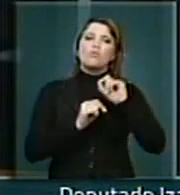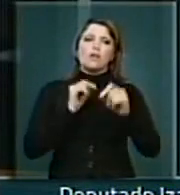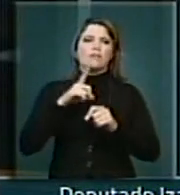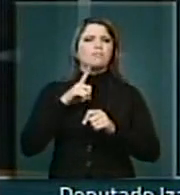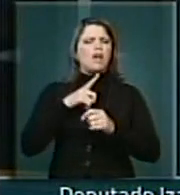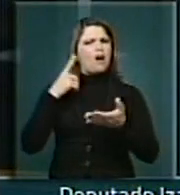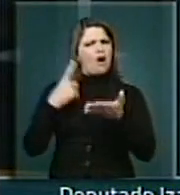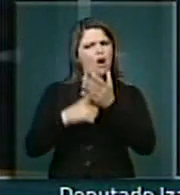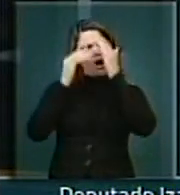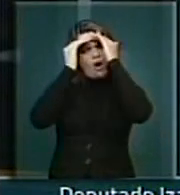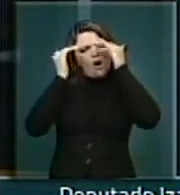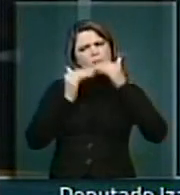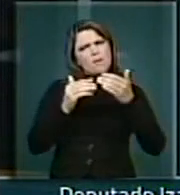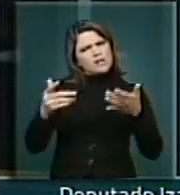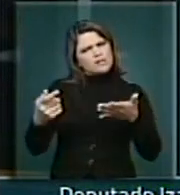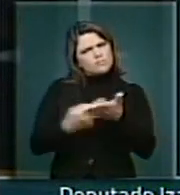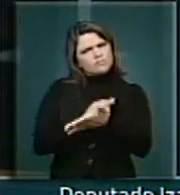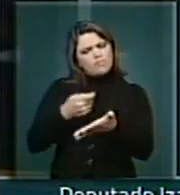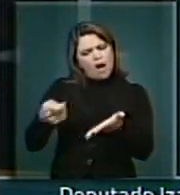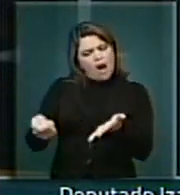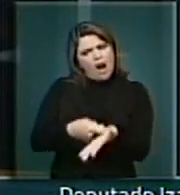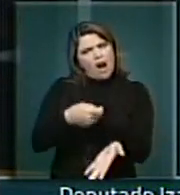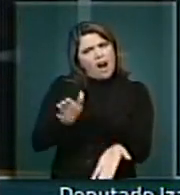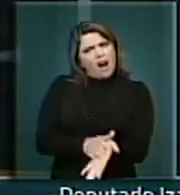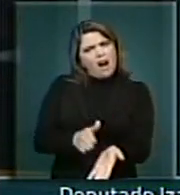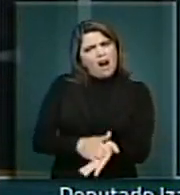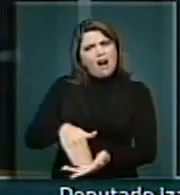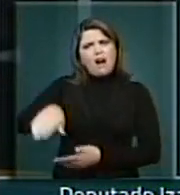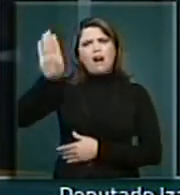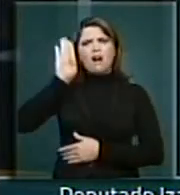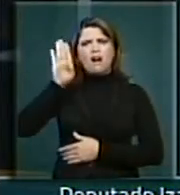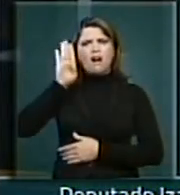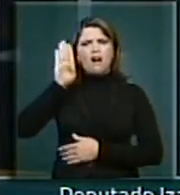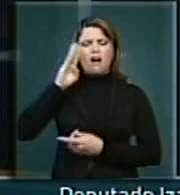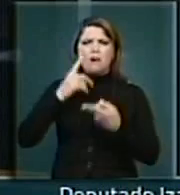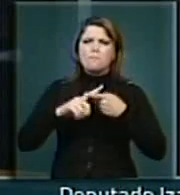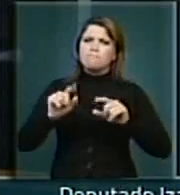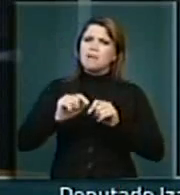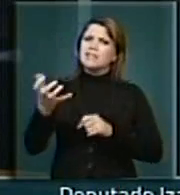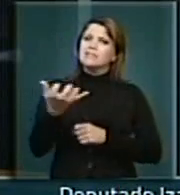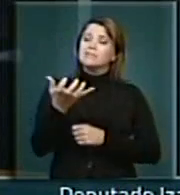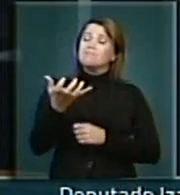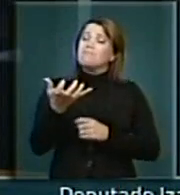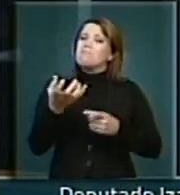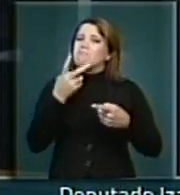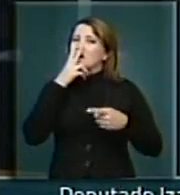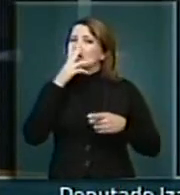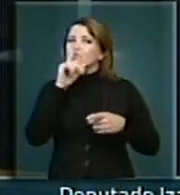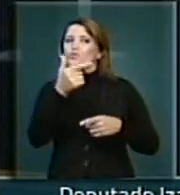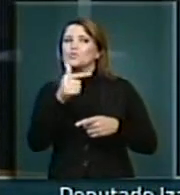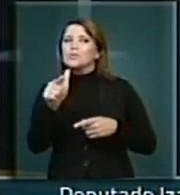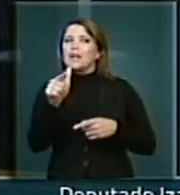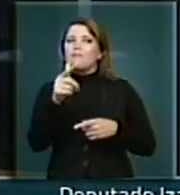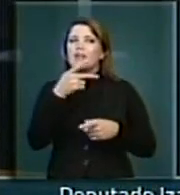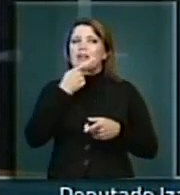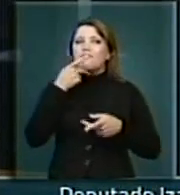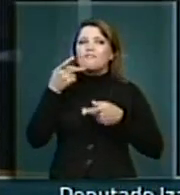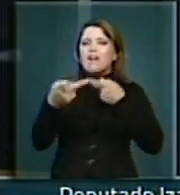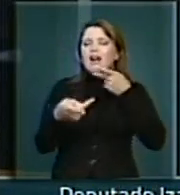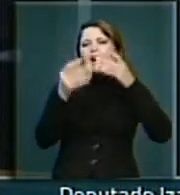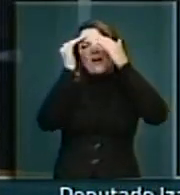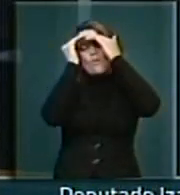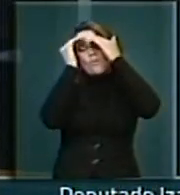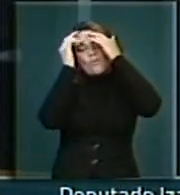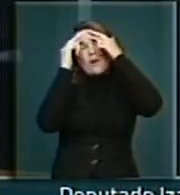o cumprimento daquilo que foi prometido, mas sequer houve a consideração,